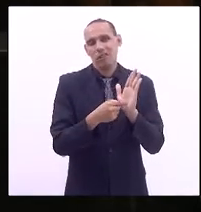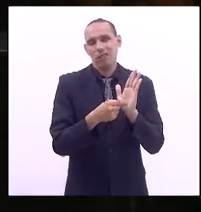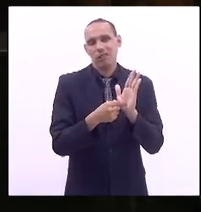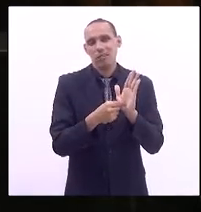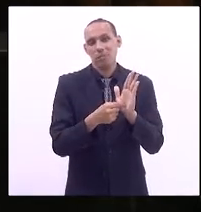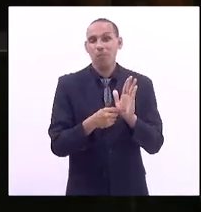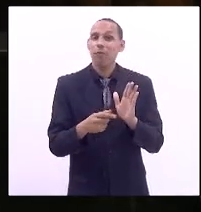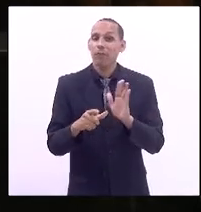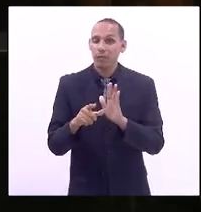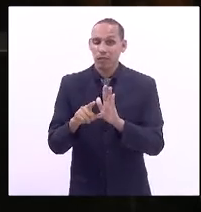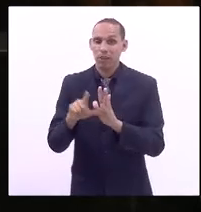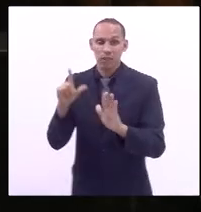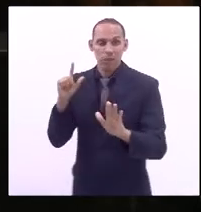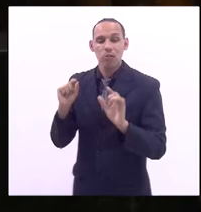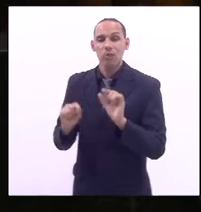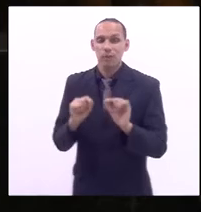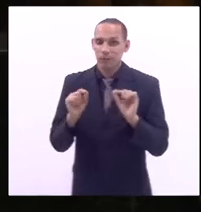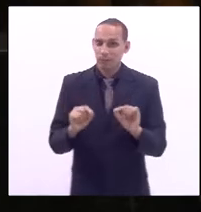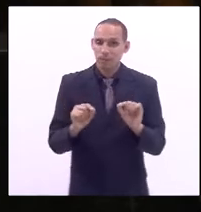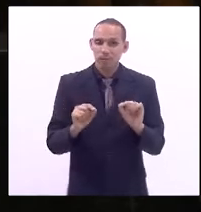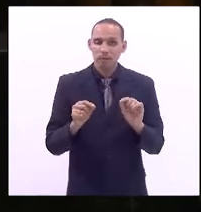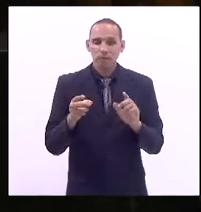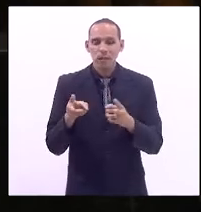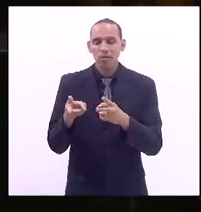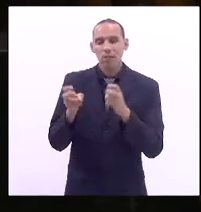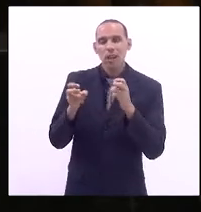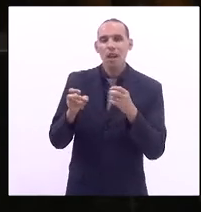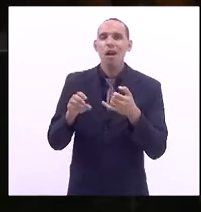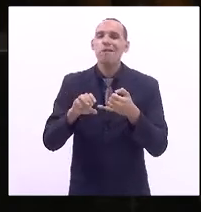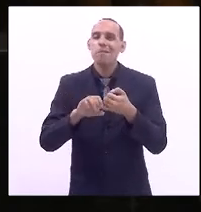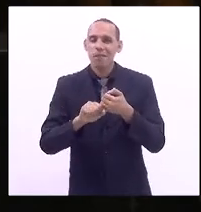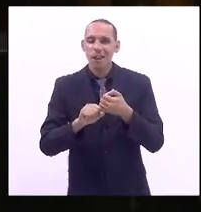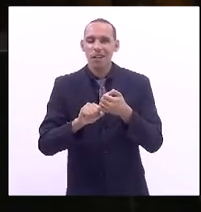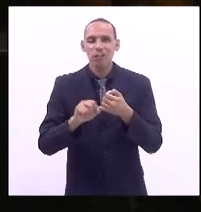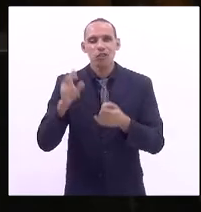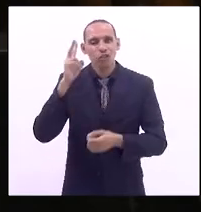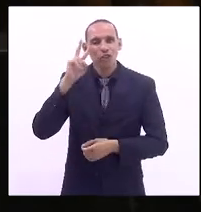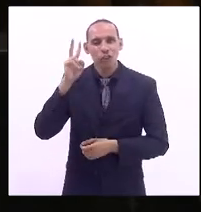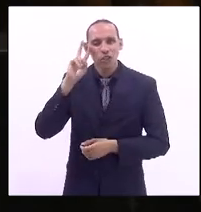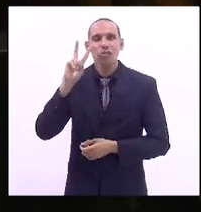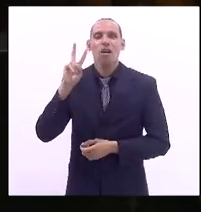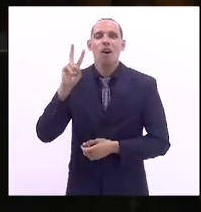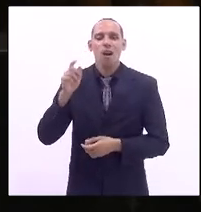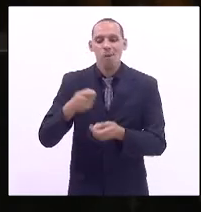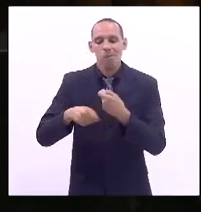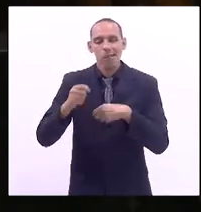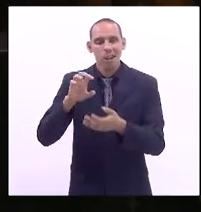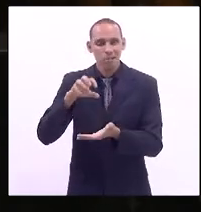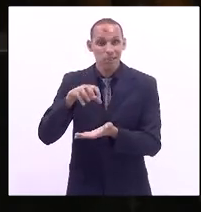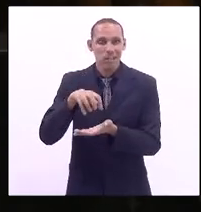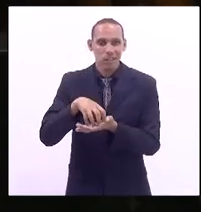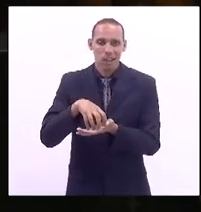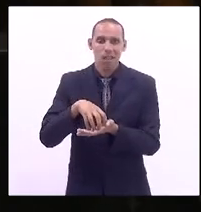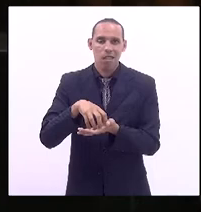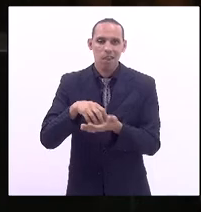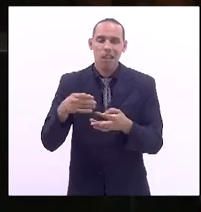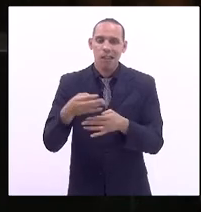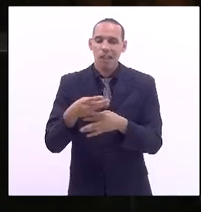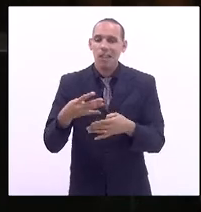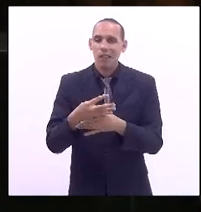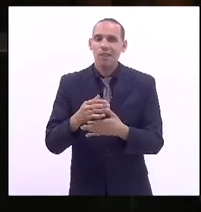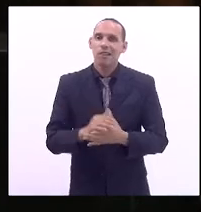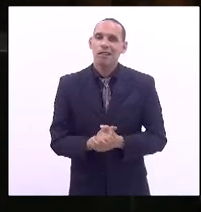antes de mais nada reconhecer o patrimônio histórico comercial do centro da cidade daquela naquelas empresas